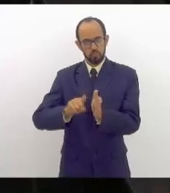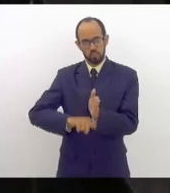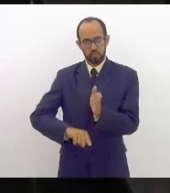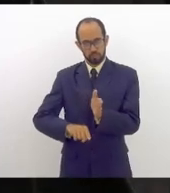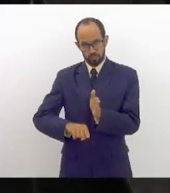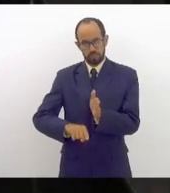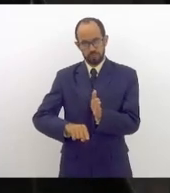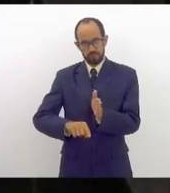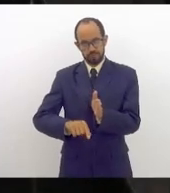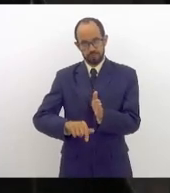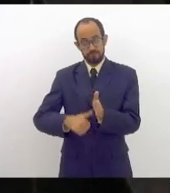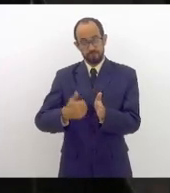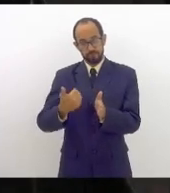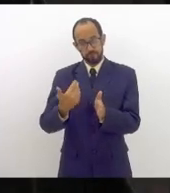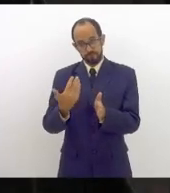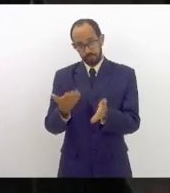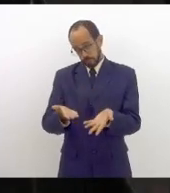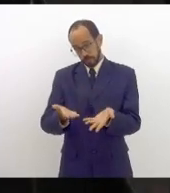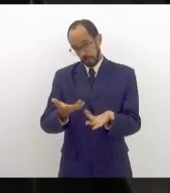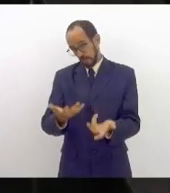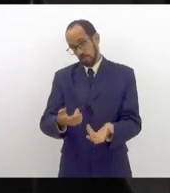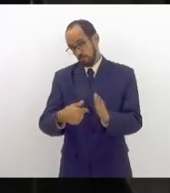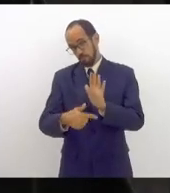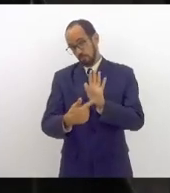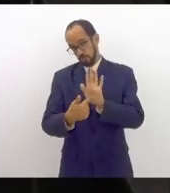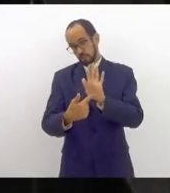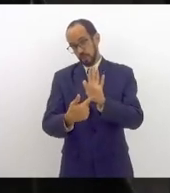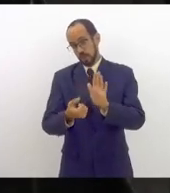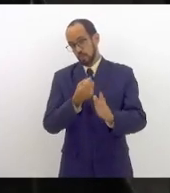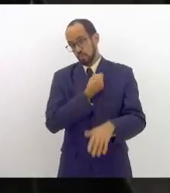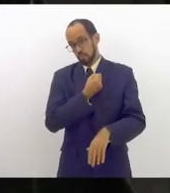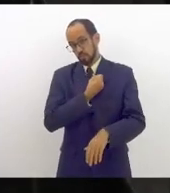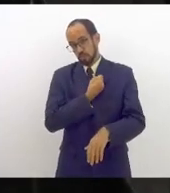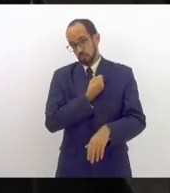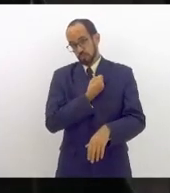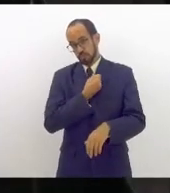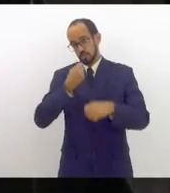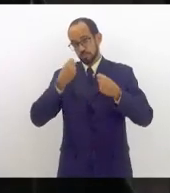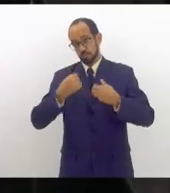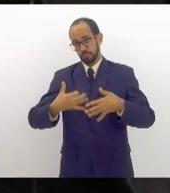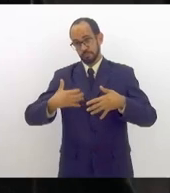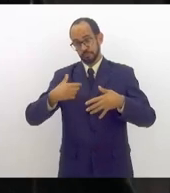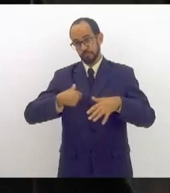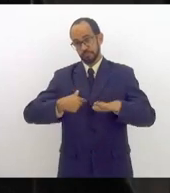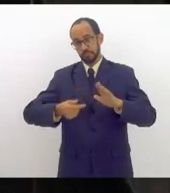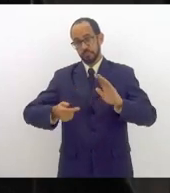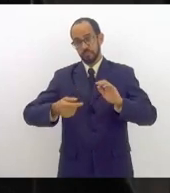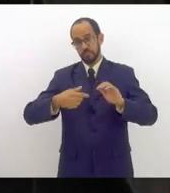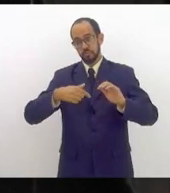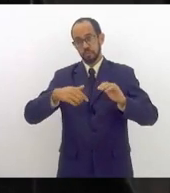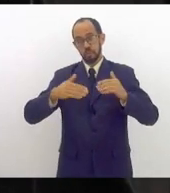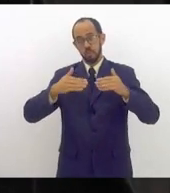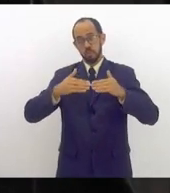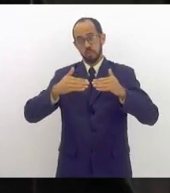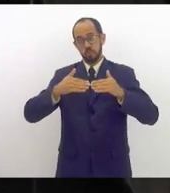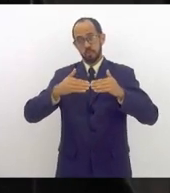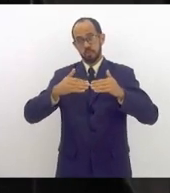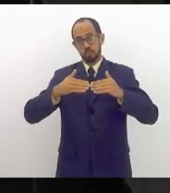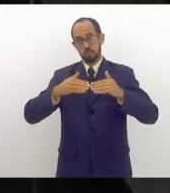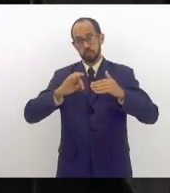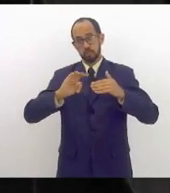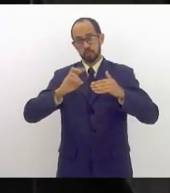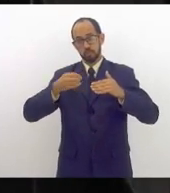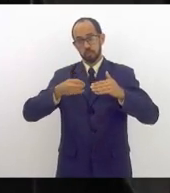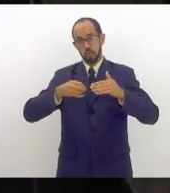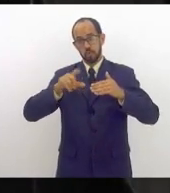quero trazer números, voltando a dizer que sou a favor de todas